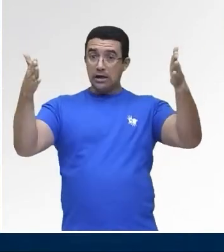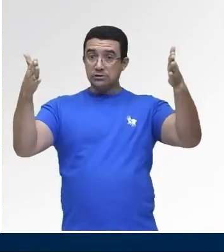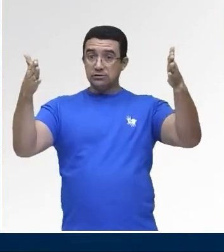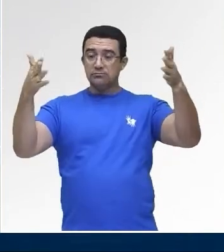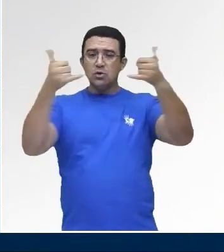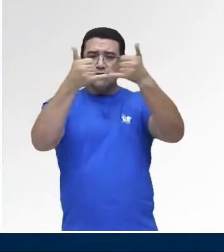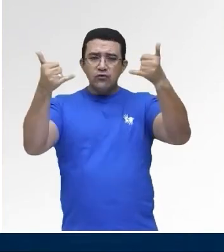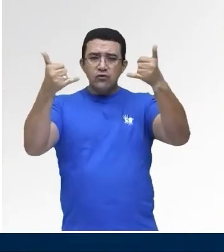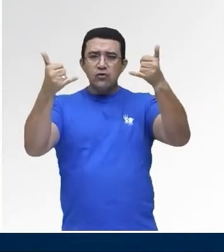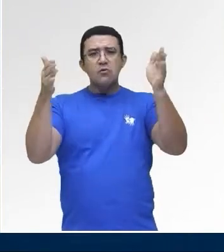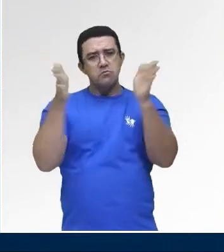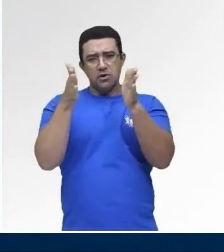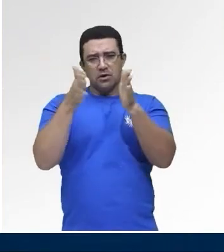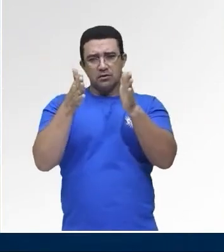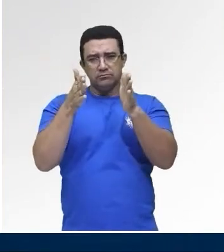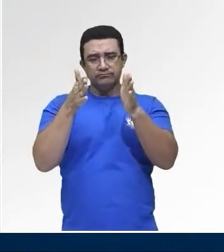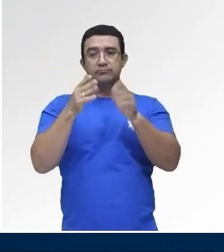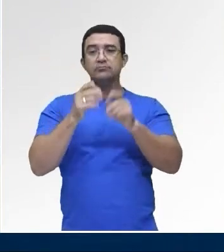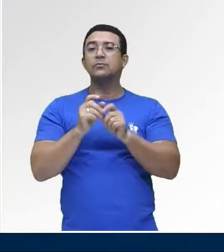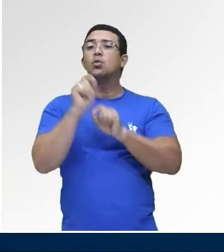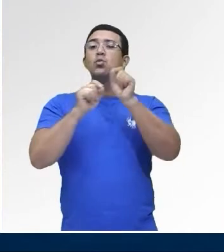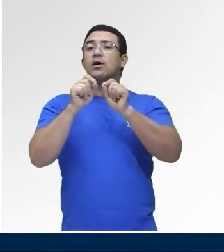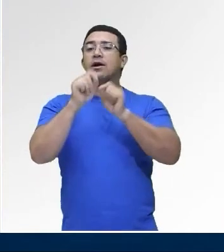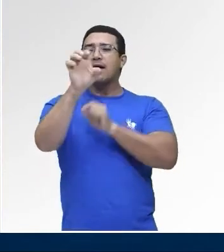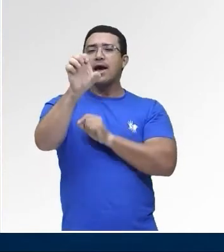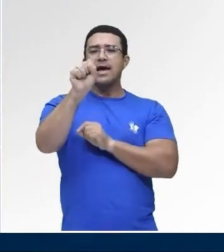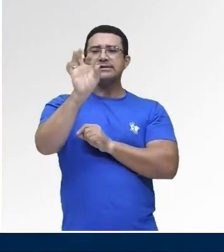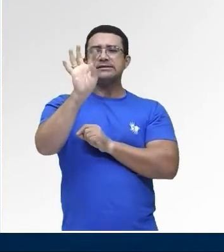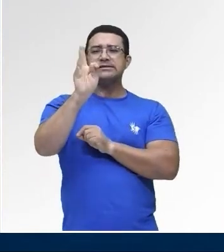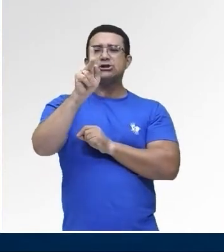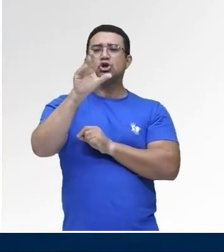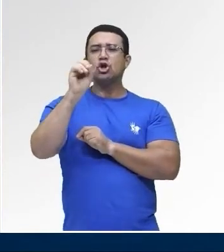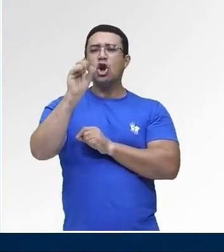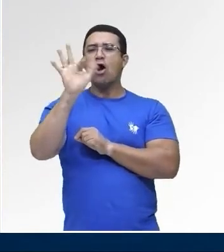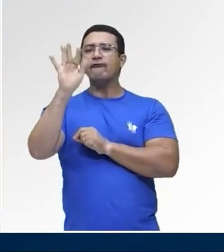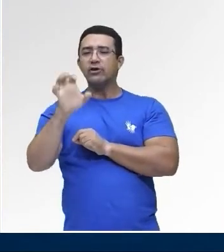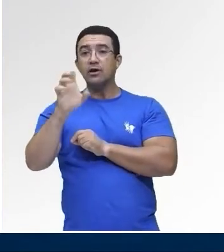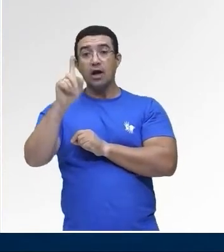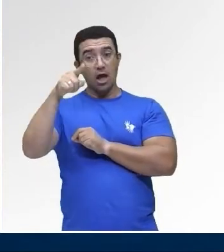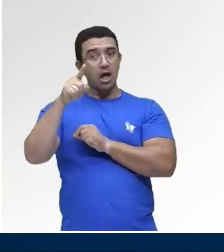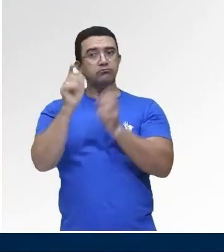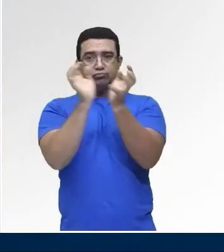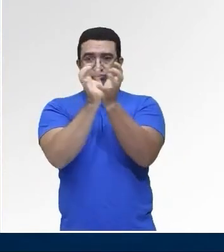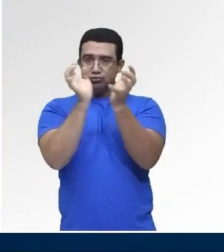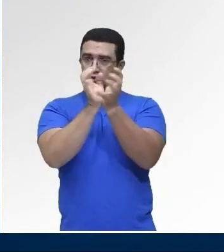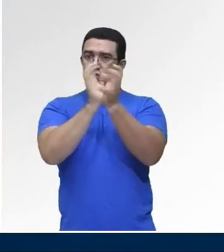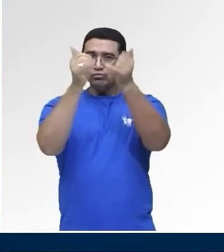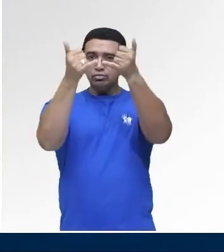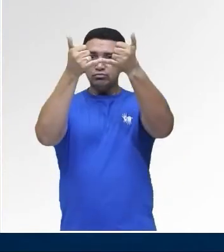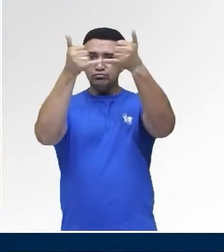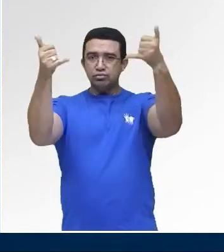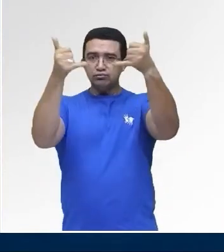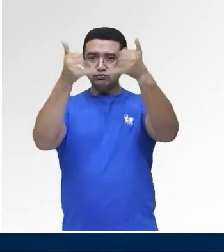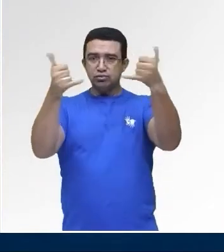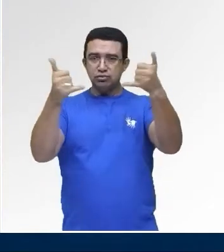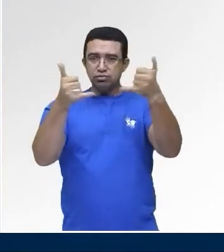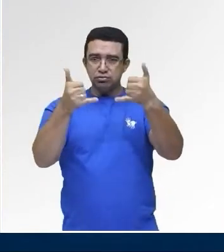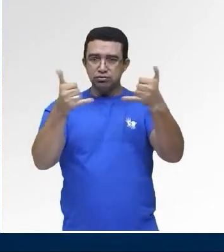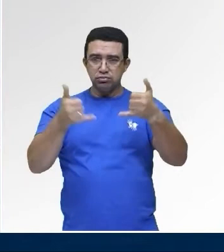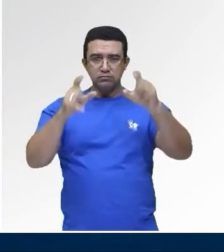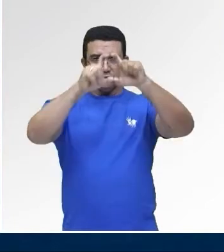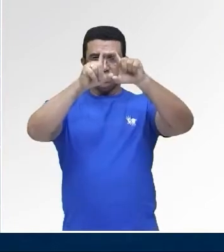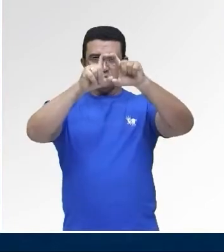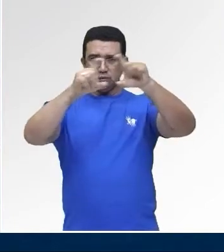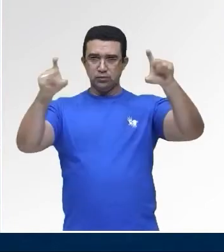verso. A estrofe é o conjunto de versos, não importando a quantidade. Então, a estrofe ela será